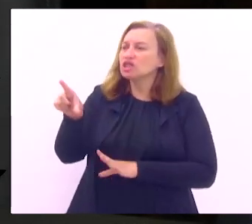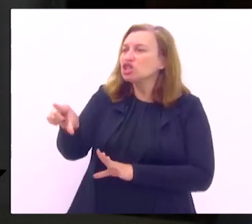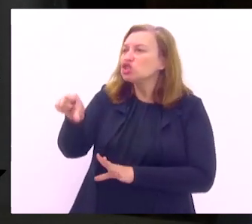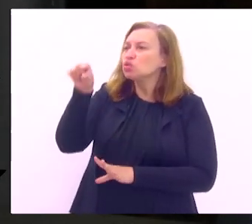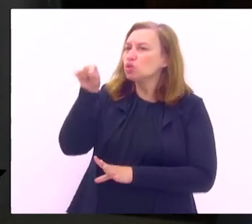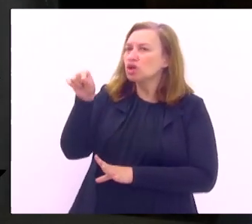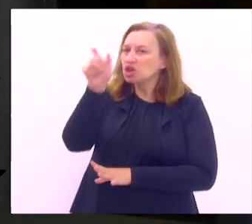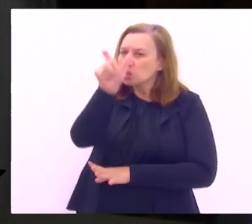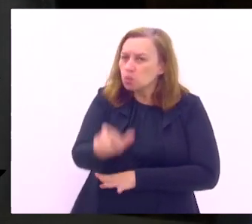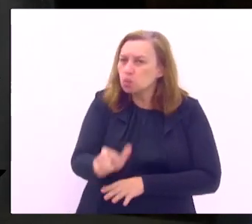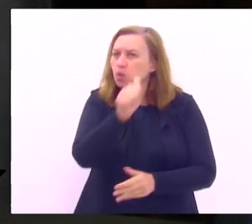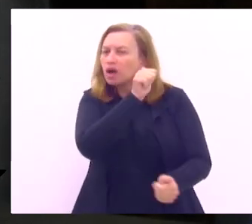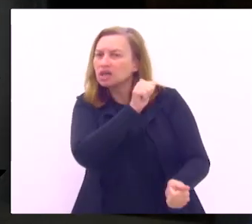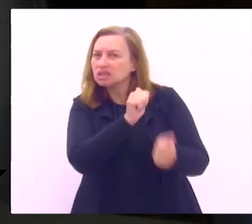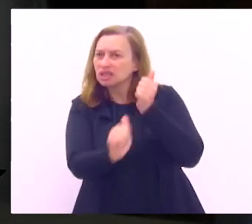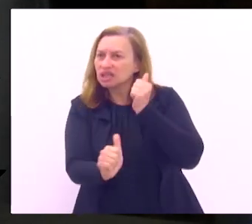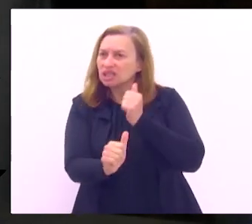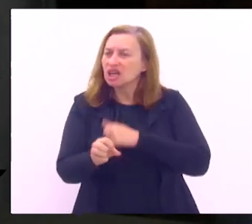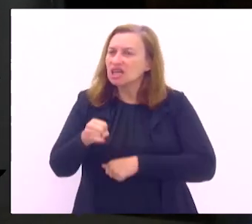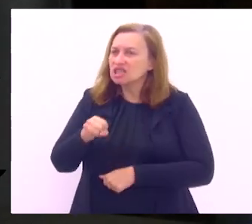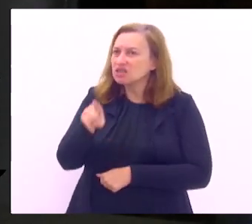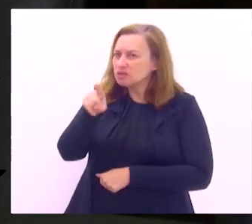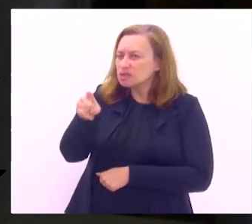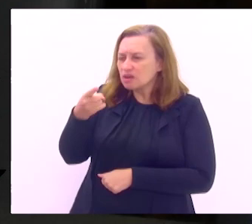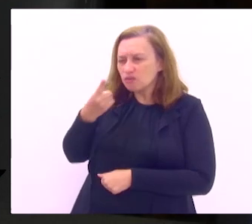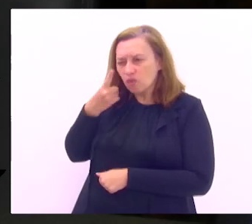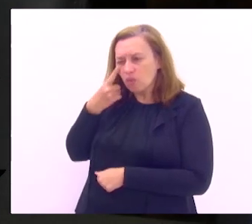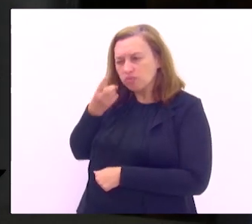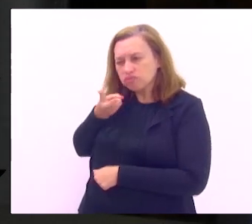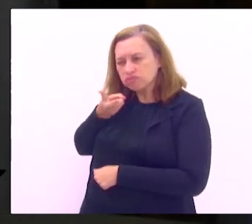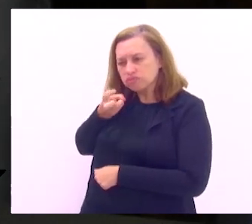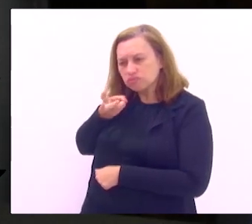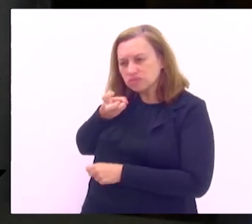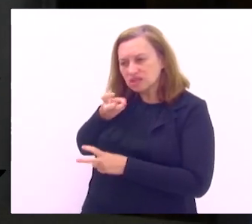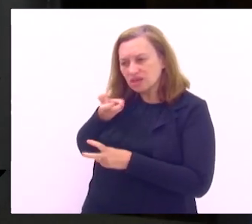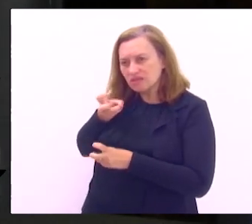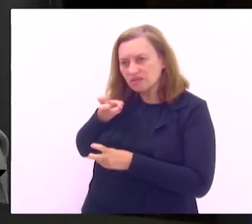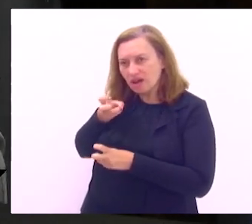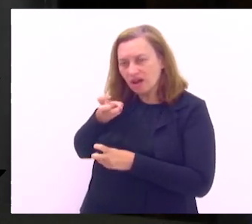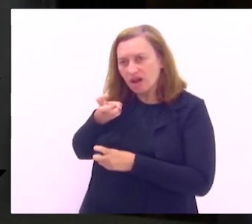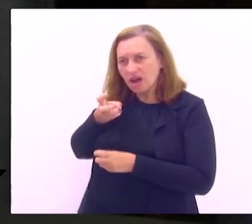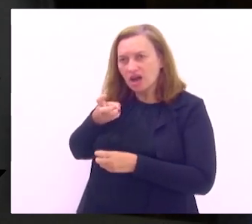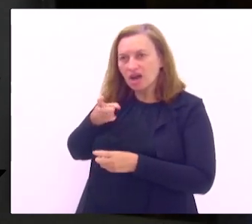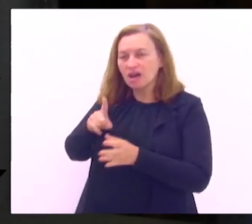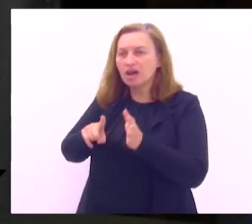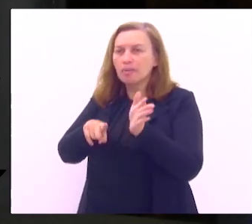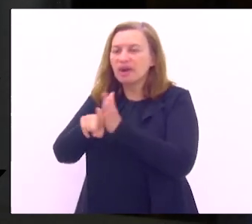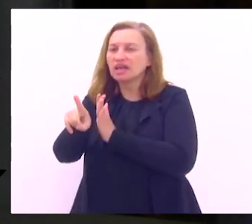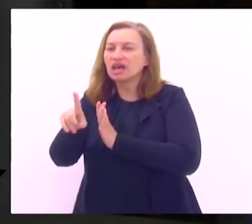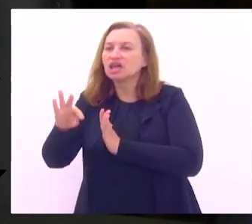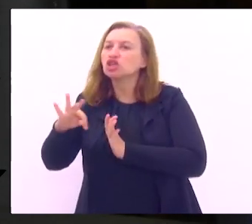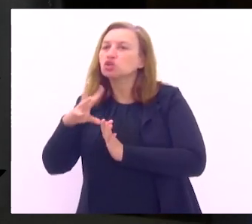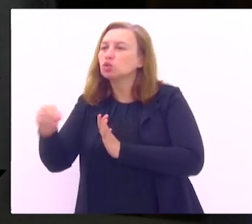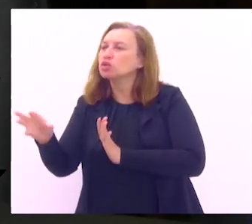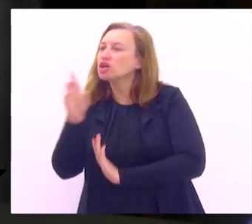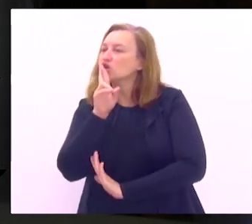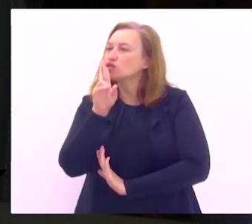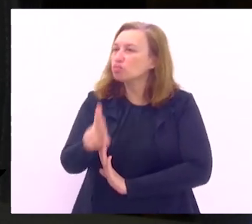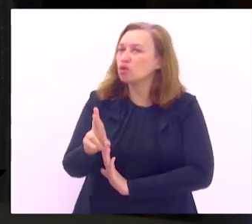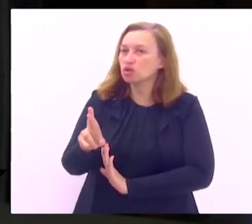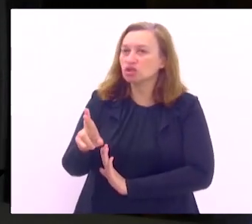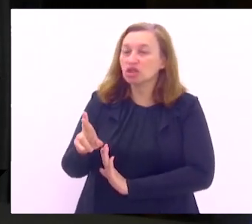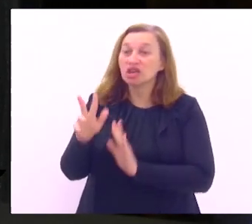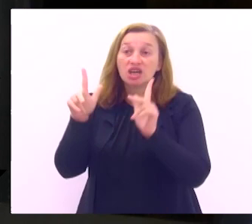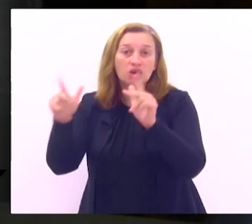atleta? E se você for no olheiro do tráfico, perguntar, vai estar todas as respostas lá, vai ser a mesma coisa, o critério